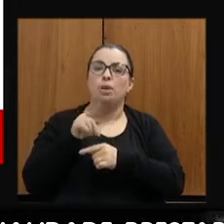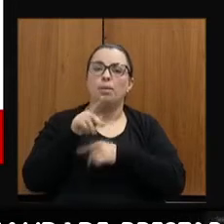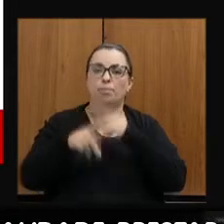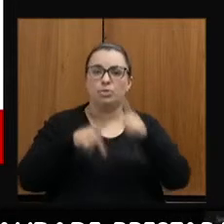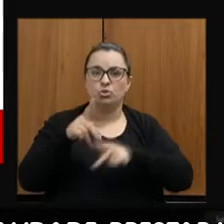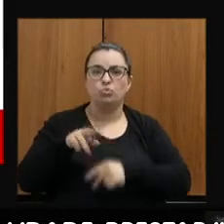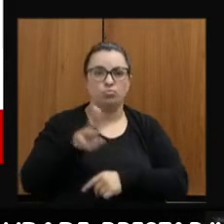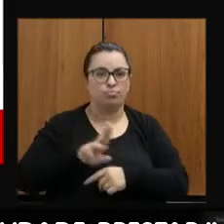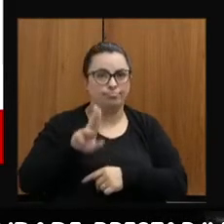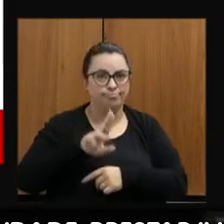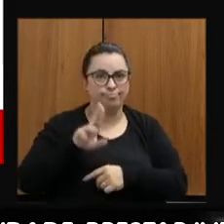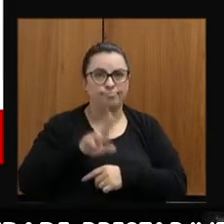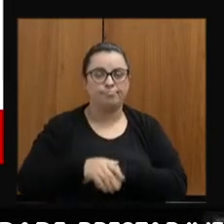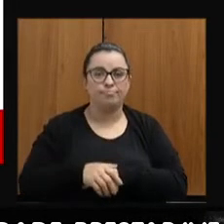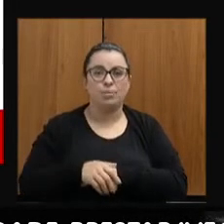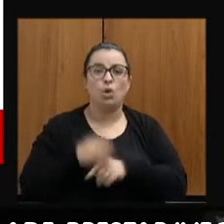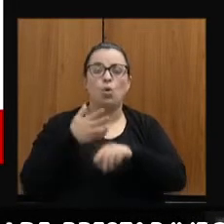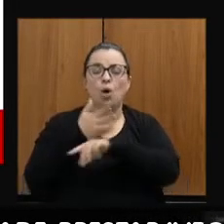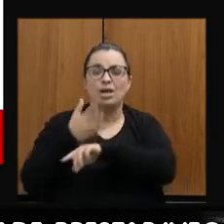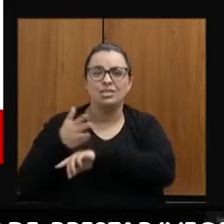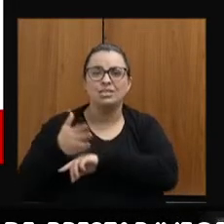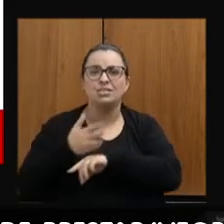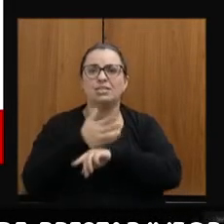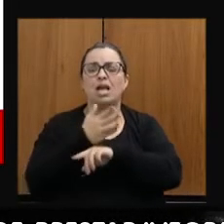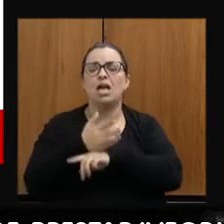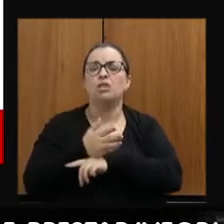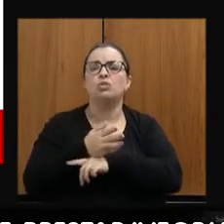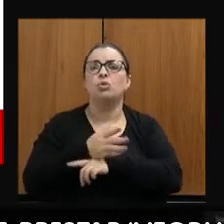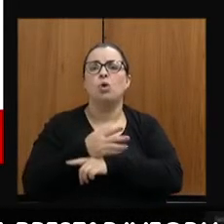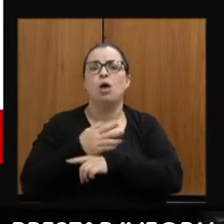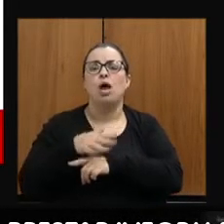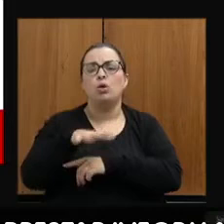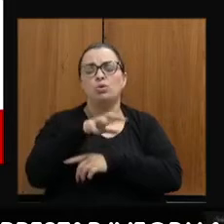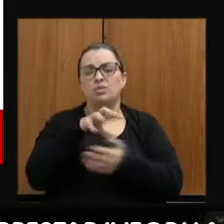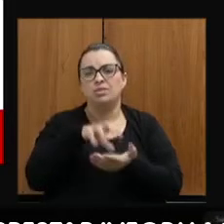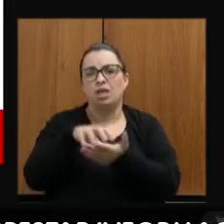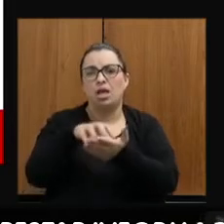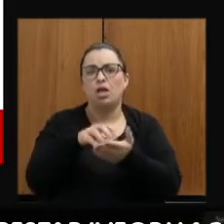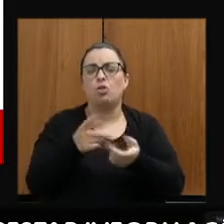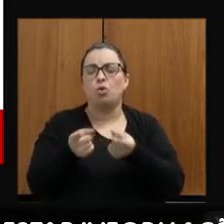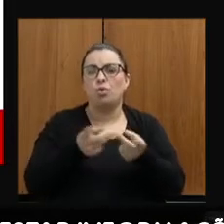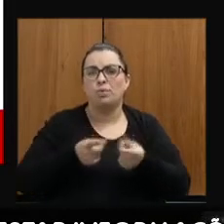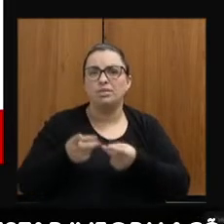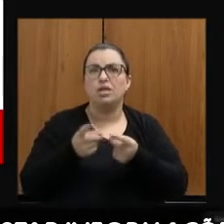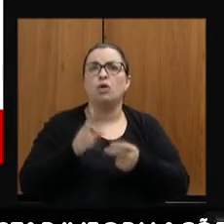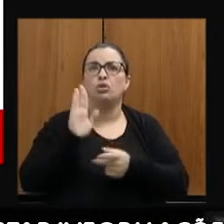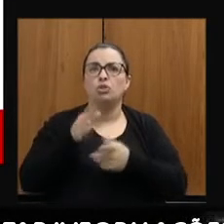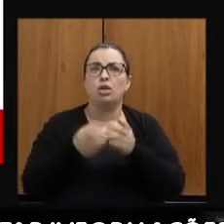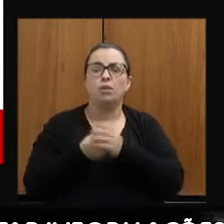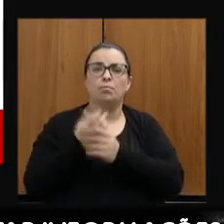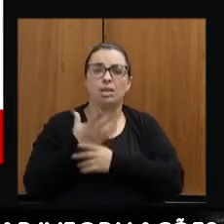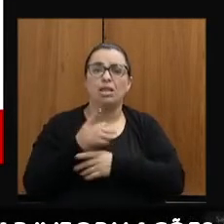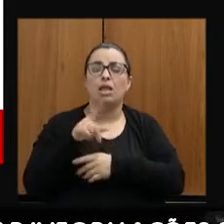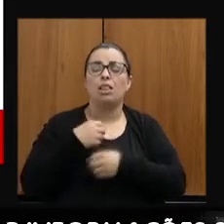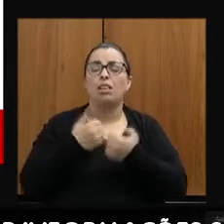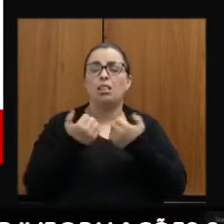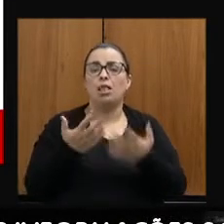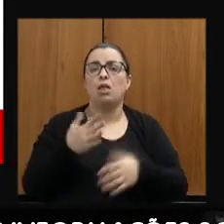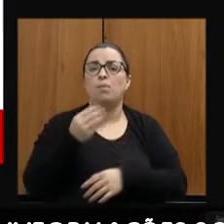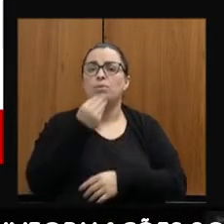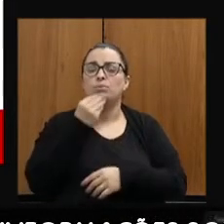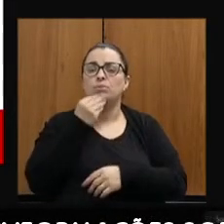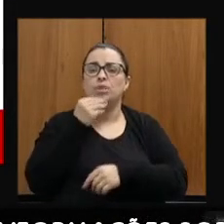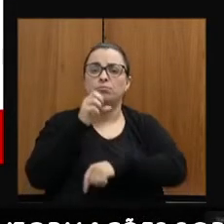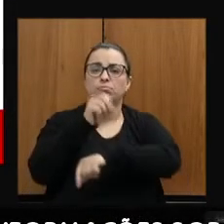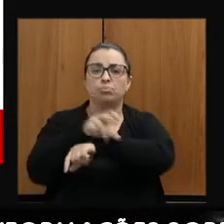à setores econômicos e industriais e comerciais situados dentro da malha Urbana atual já implantado em funcionamento gerando assim mais empregos renda